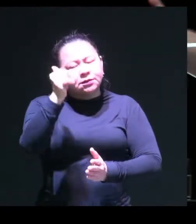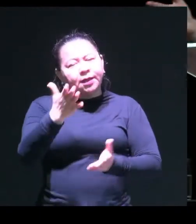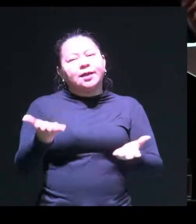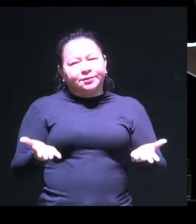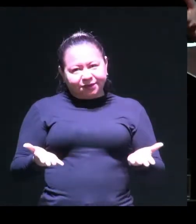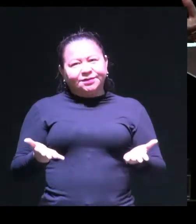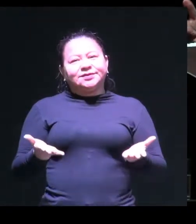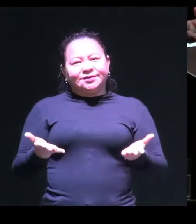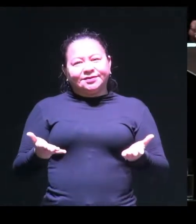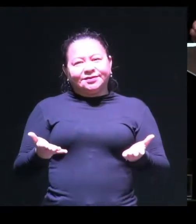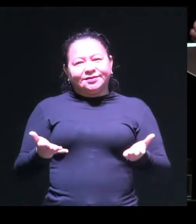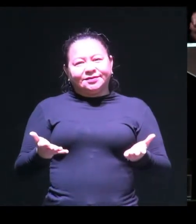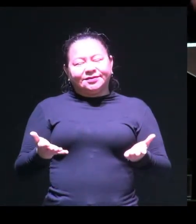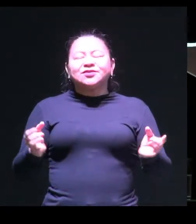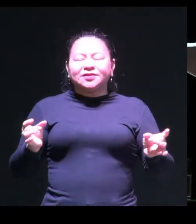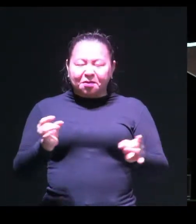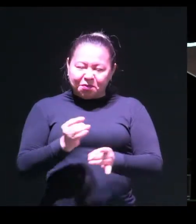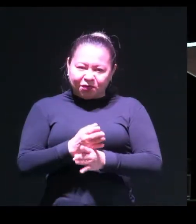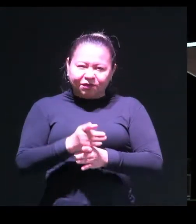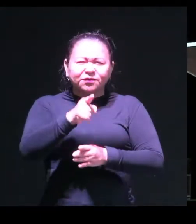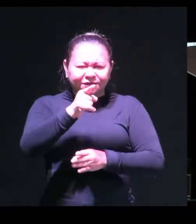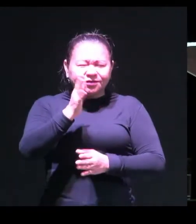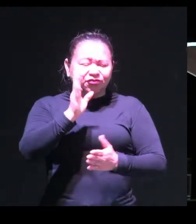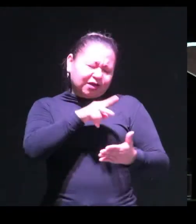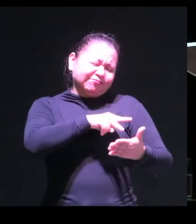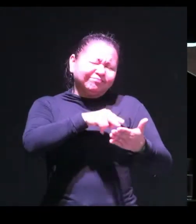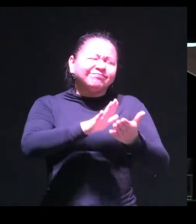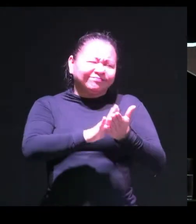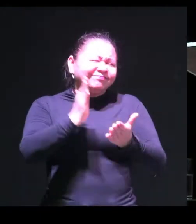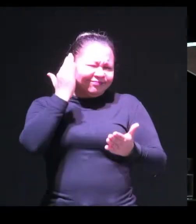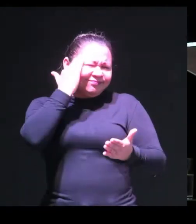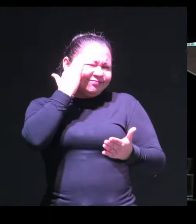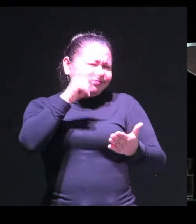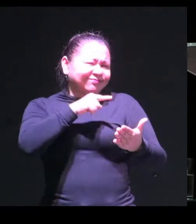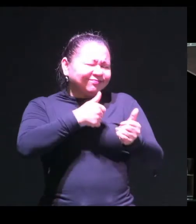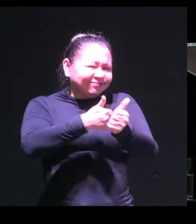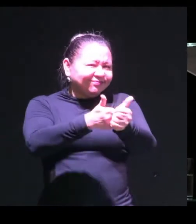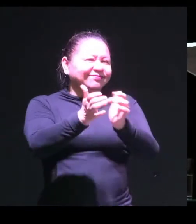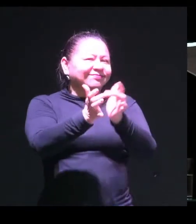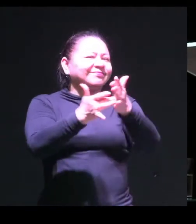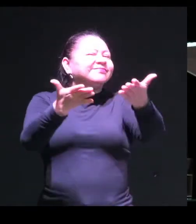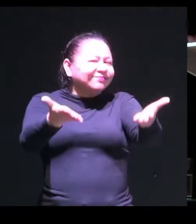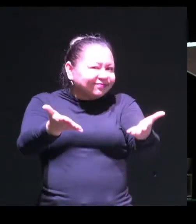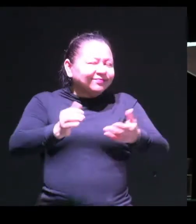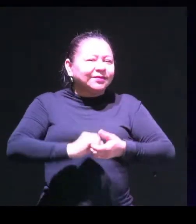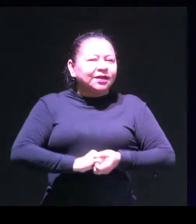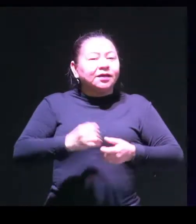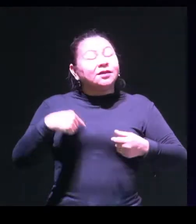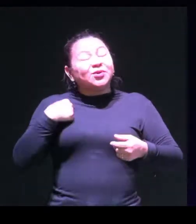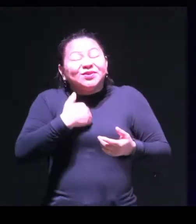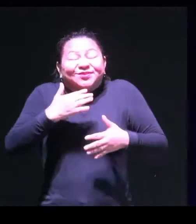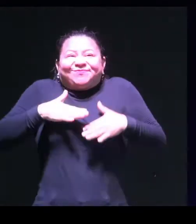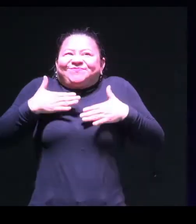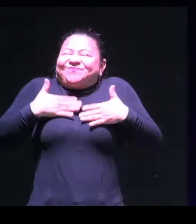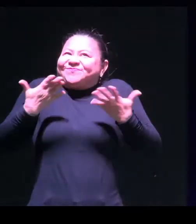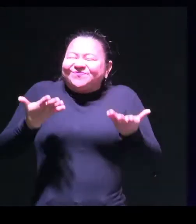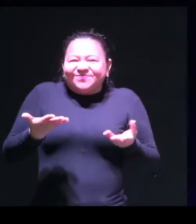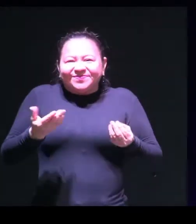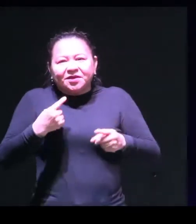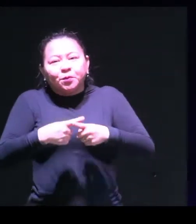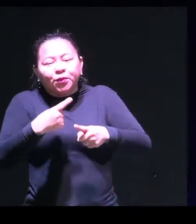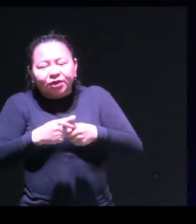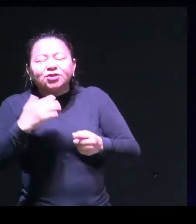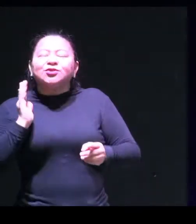subentende que é alguém que já está preparado. Você deixou o mundo, você passou a seguir Jesus. Então isso nos alegra, porque